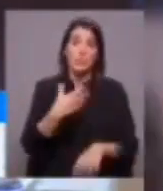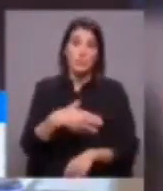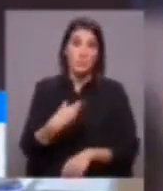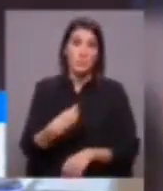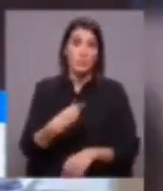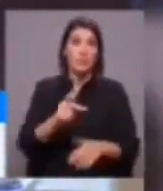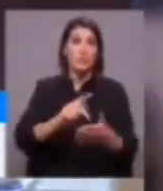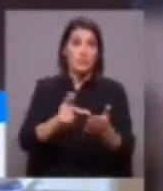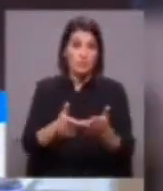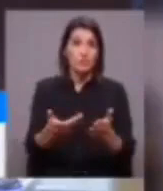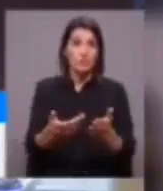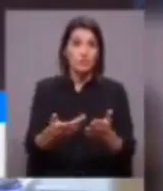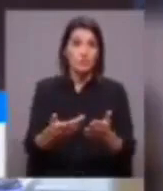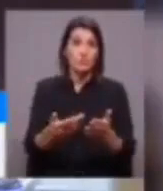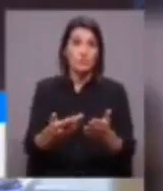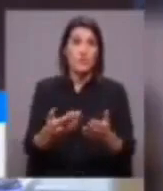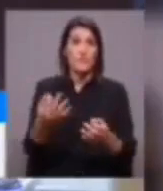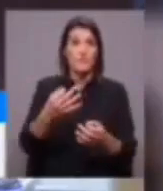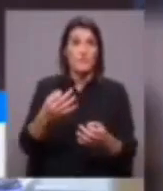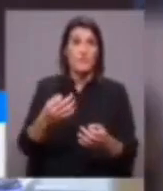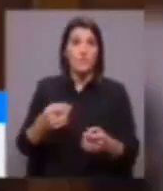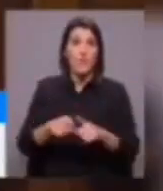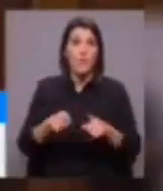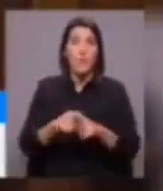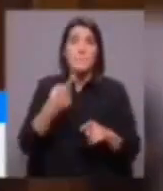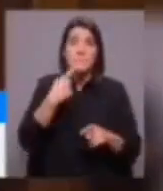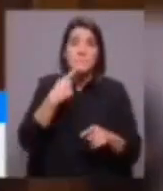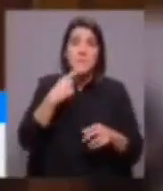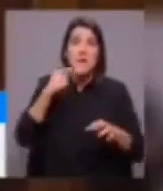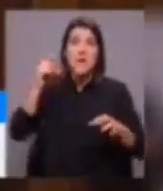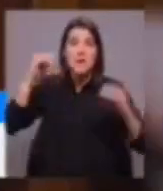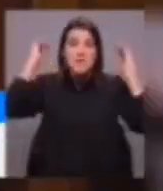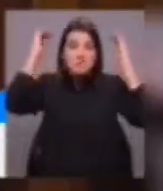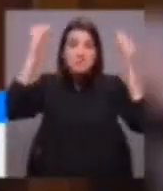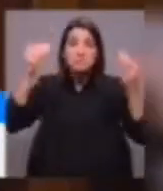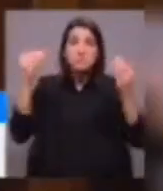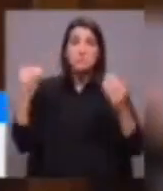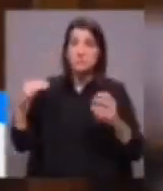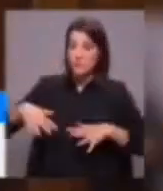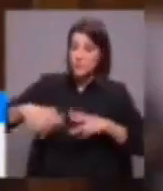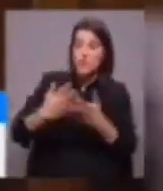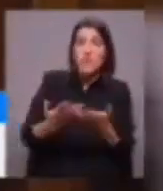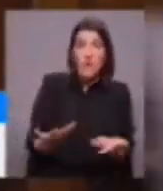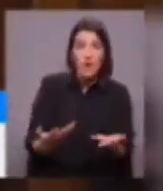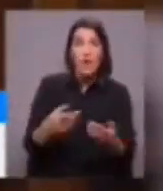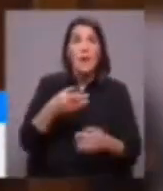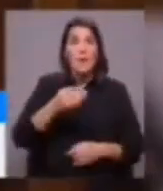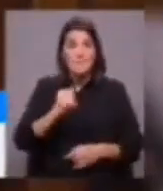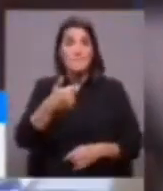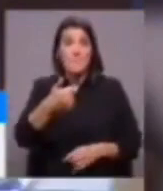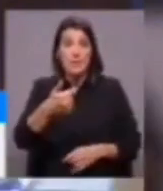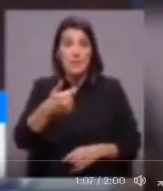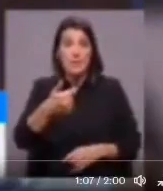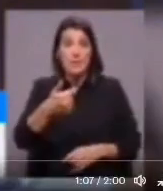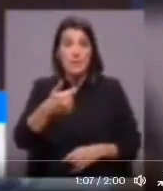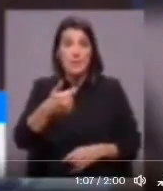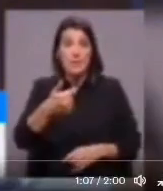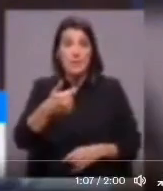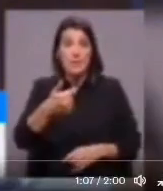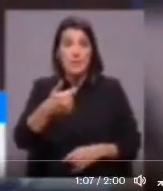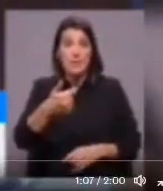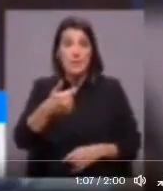tecnologias que nos trouxeram das cavernas até que que o PIB é banha da cobra Mundial